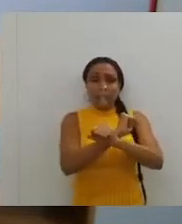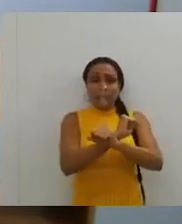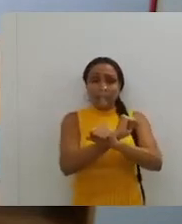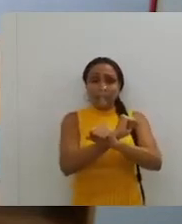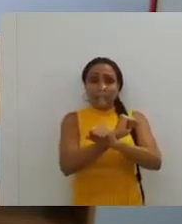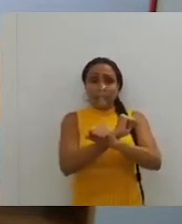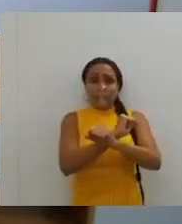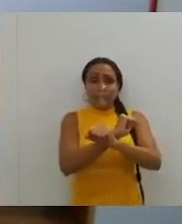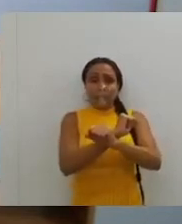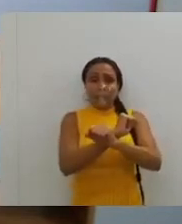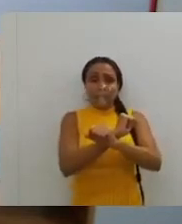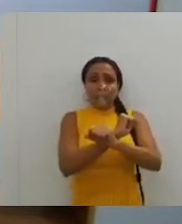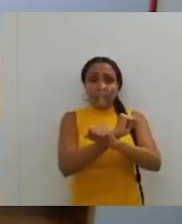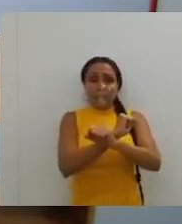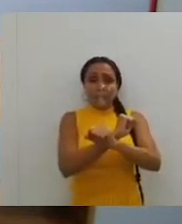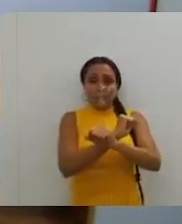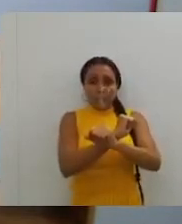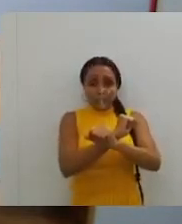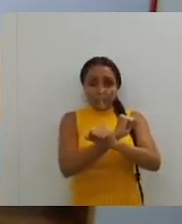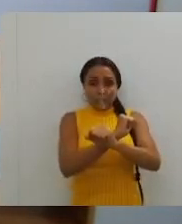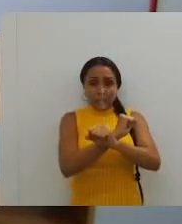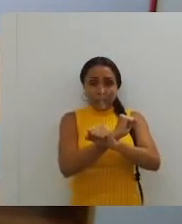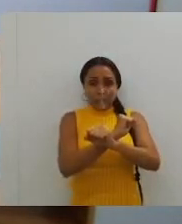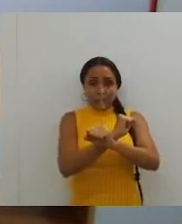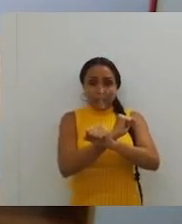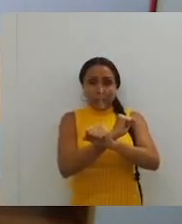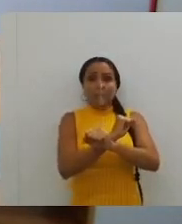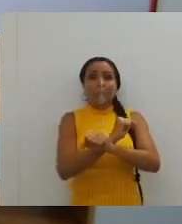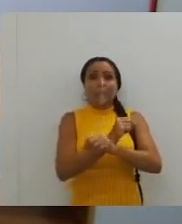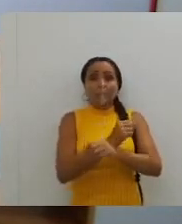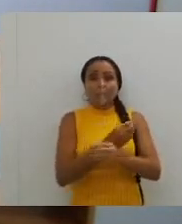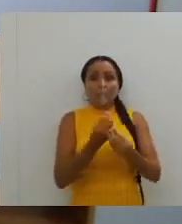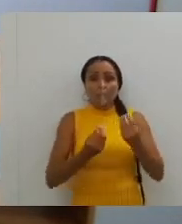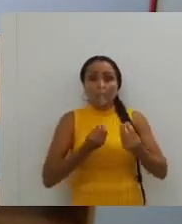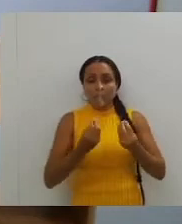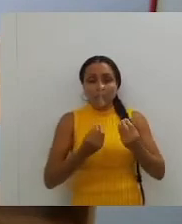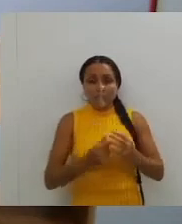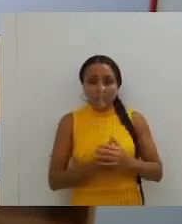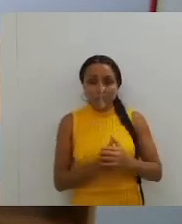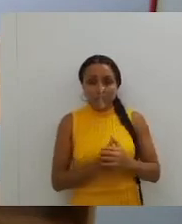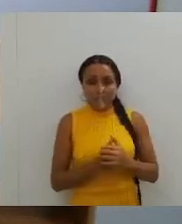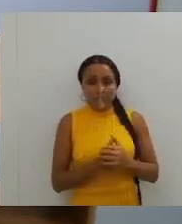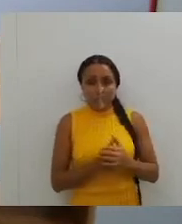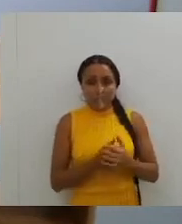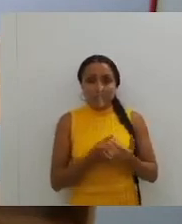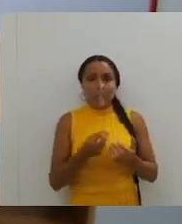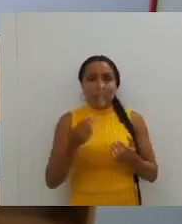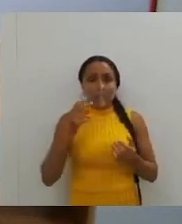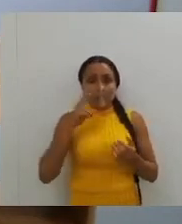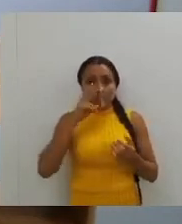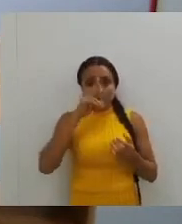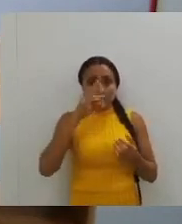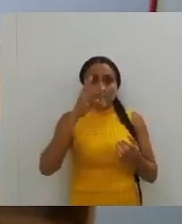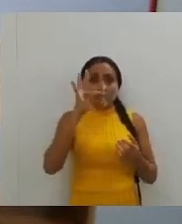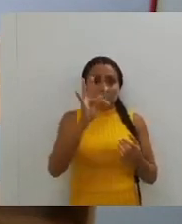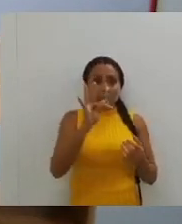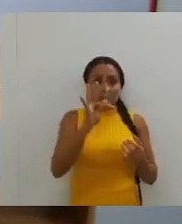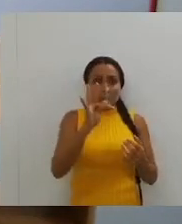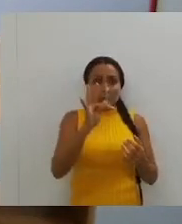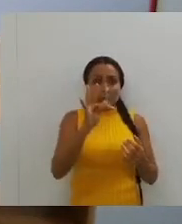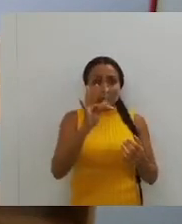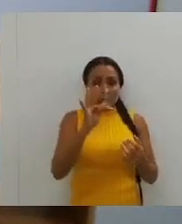Esse corpo só vai ficar parado numa condição. Qual é? É quando a força de tração tiver o